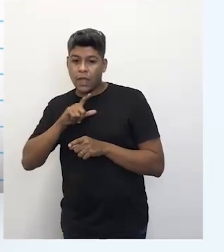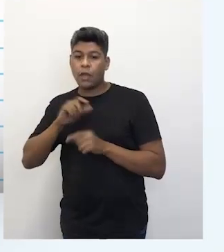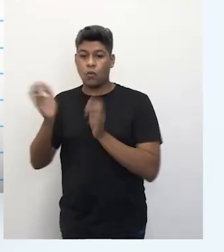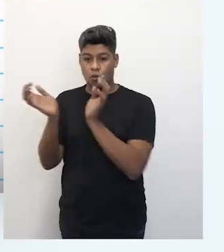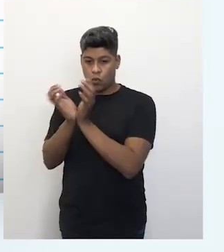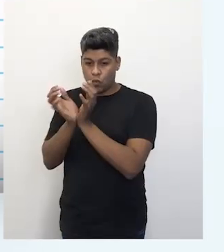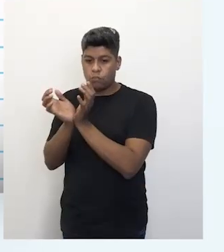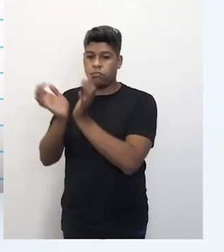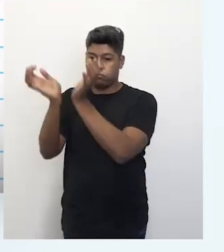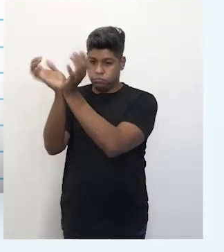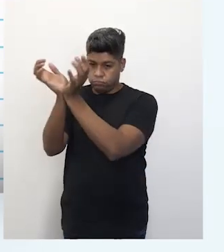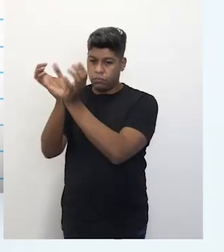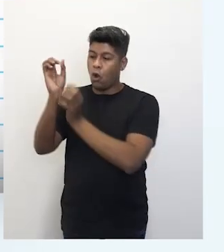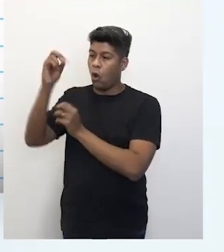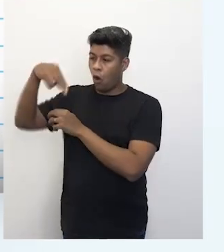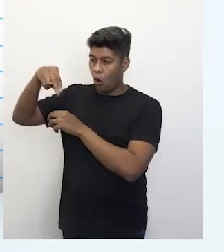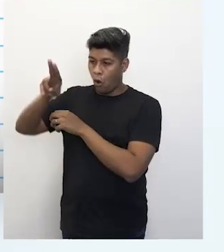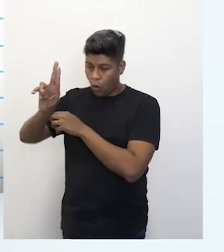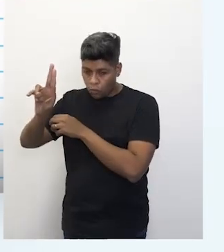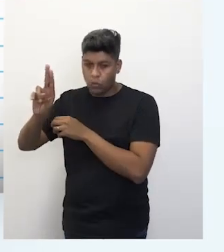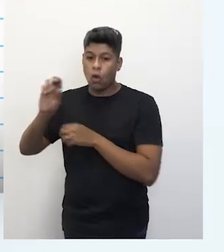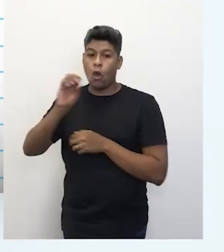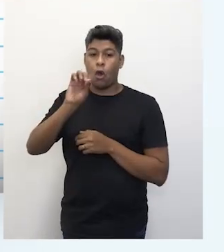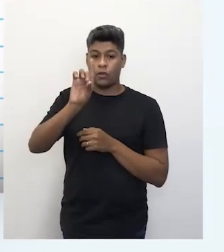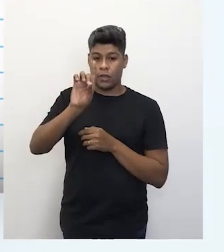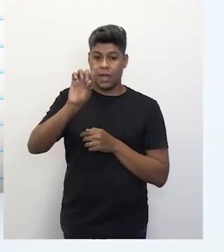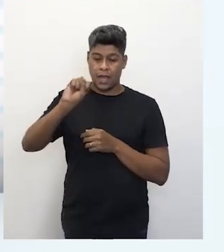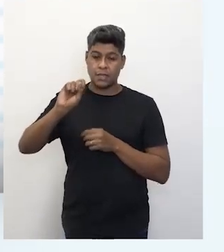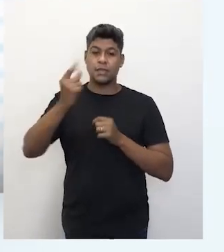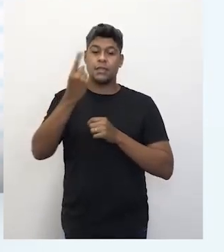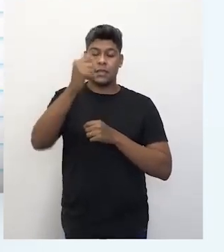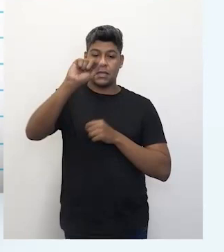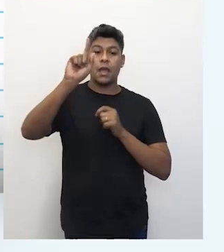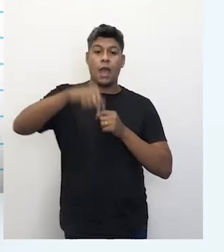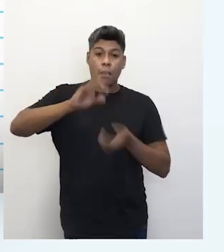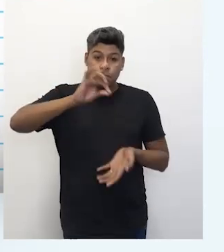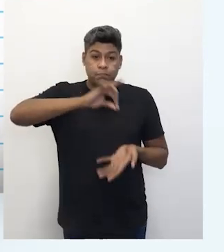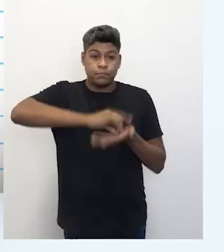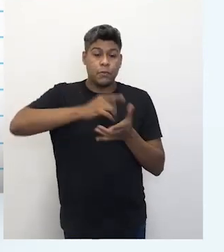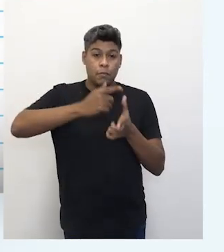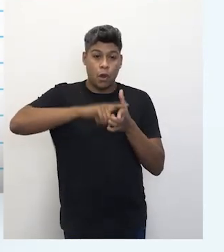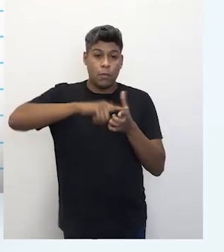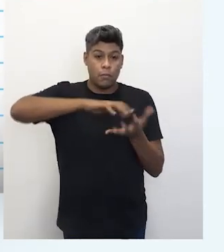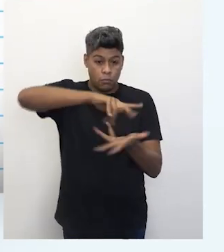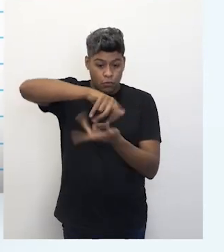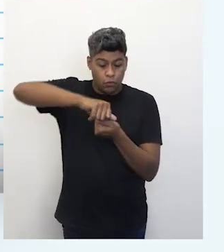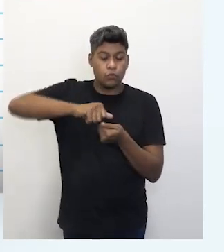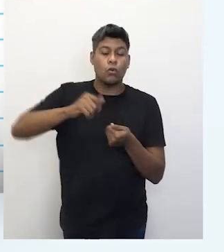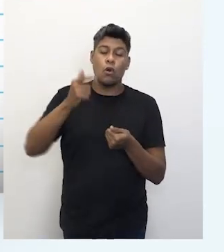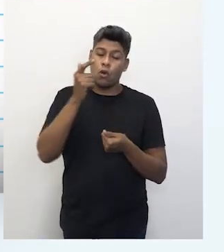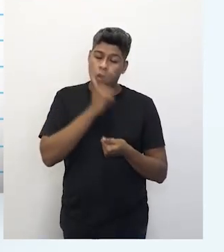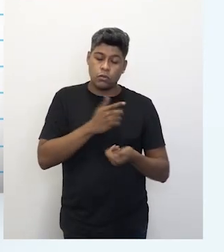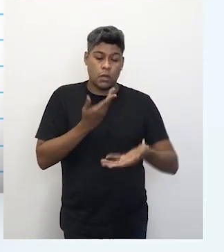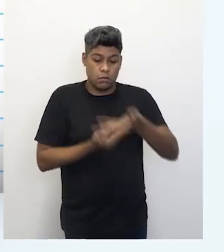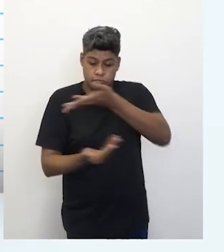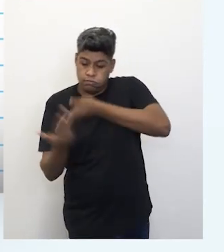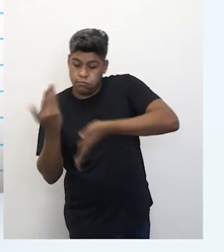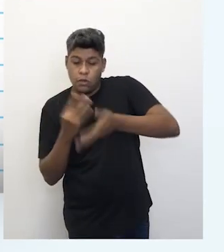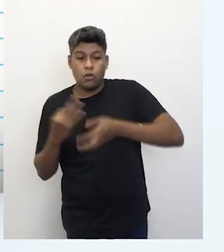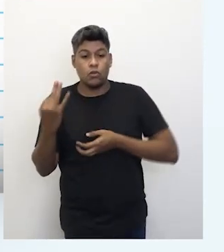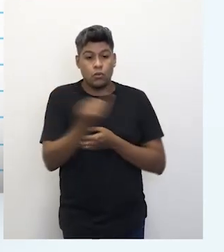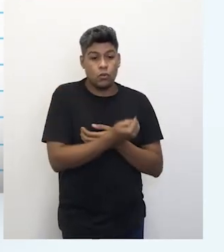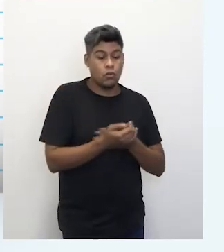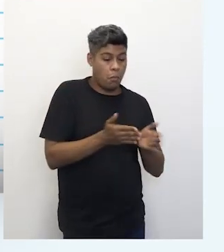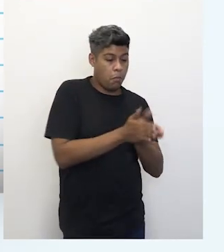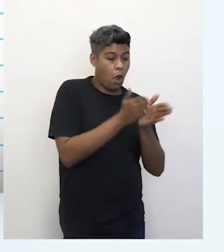do Fundo de população das Nações Unidas o o ds17 é a constatação de que os problemas mundiais afetam a todos independente do